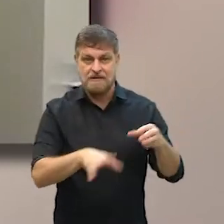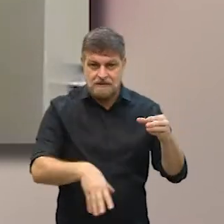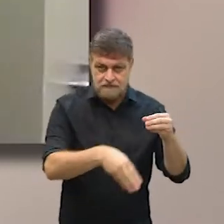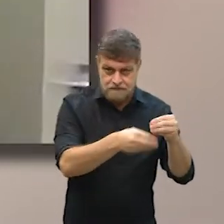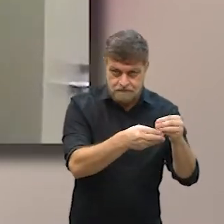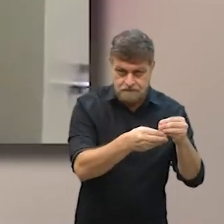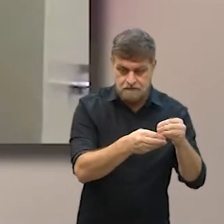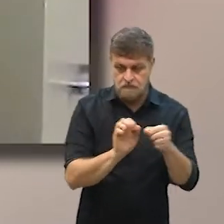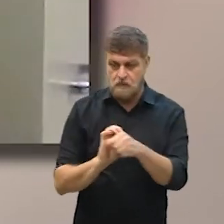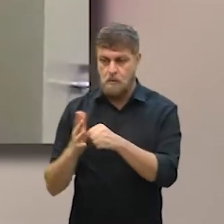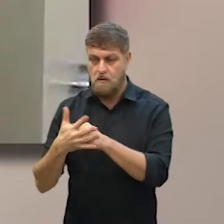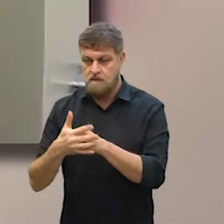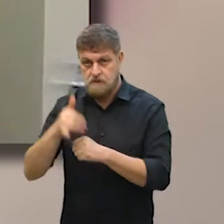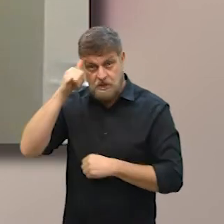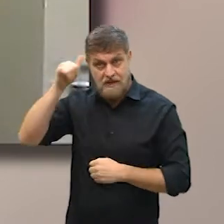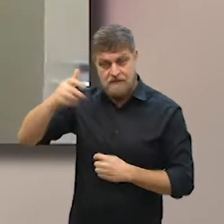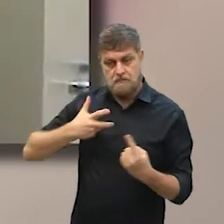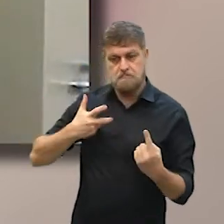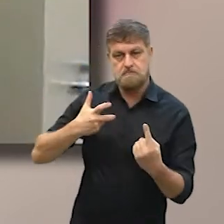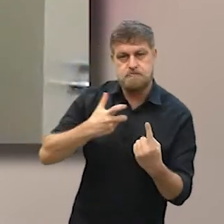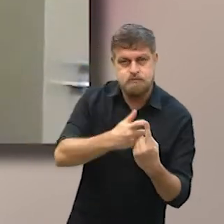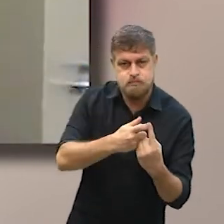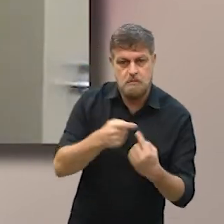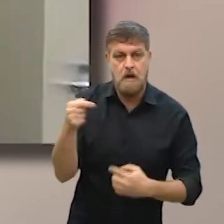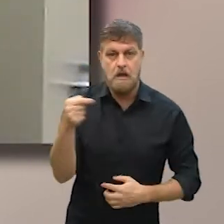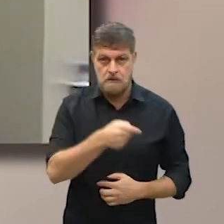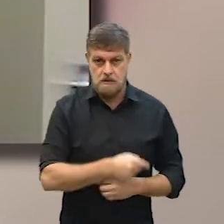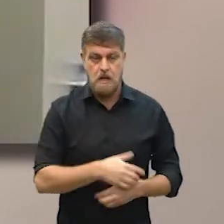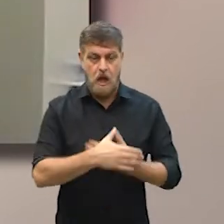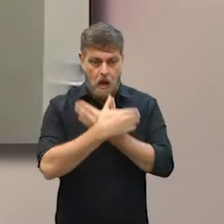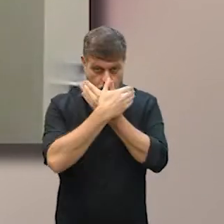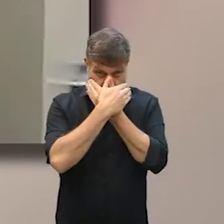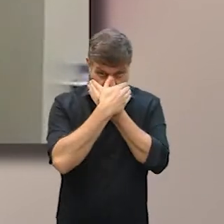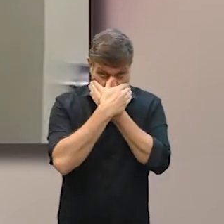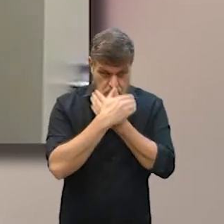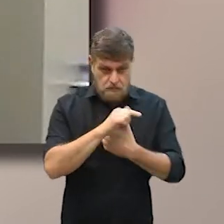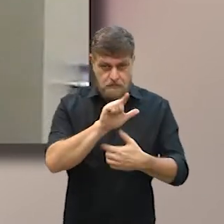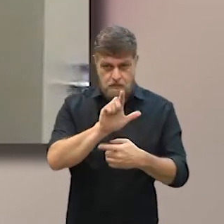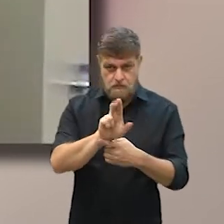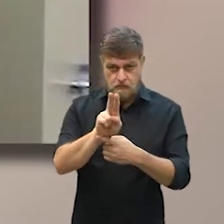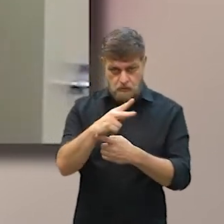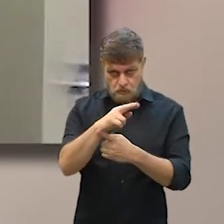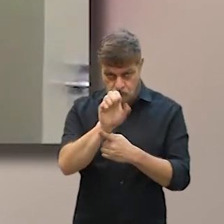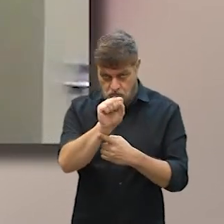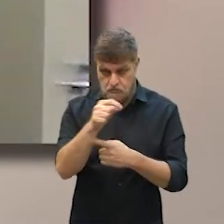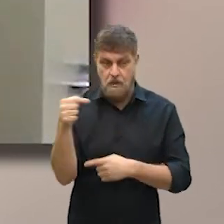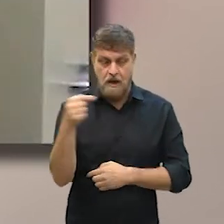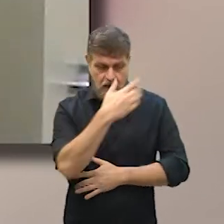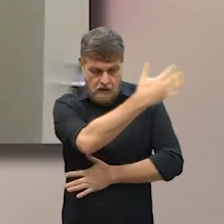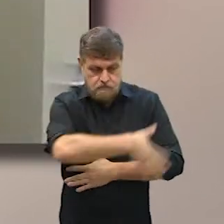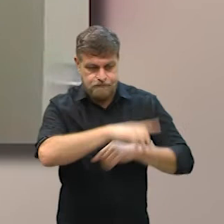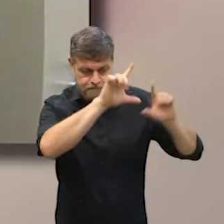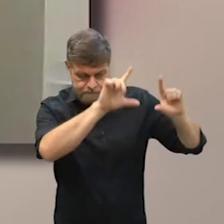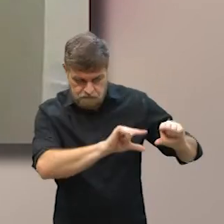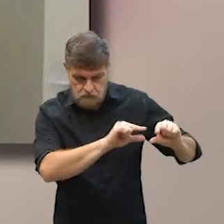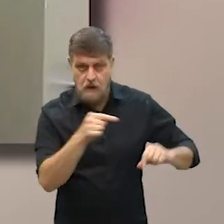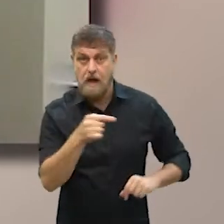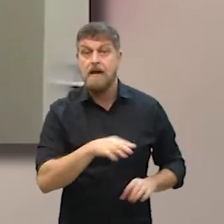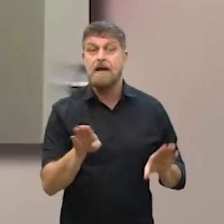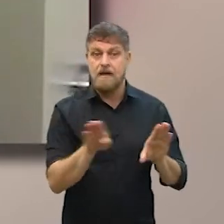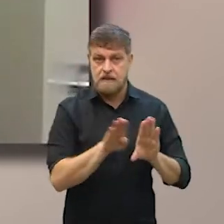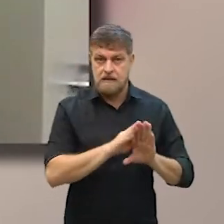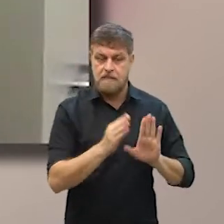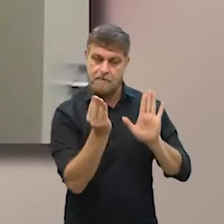comunidades não é para correr 19 e o lupus eritematoso sistêmico como a doença auto-imune ele